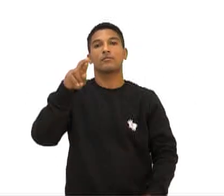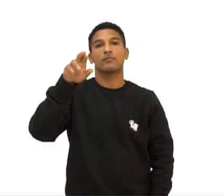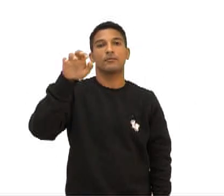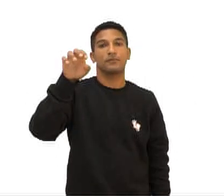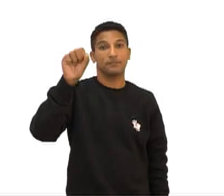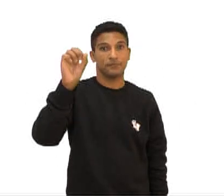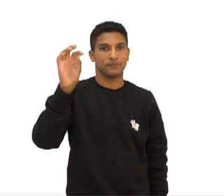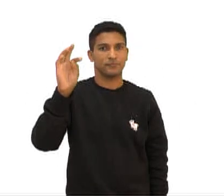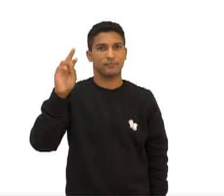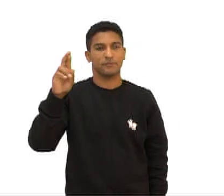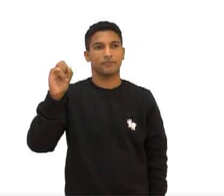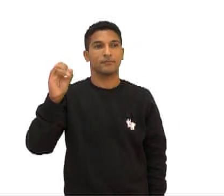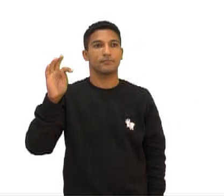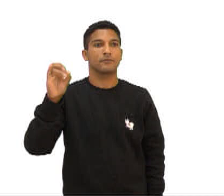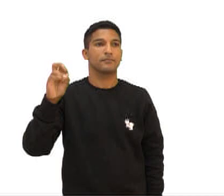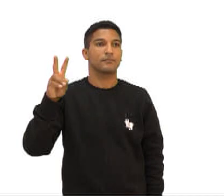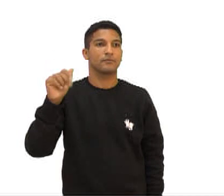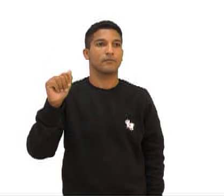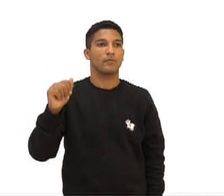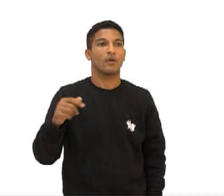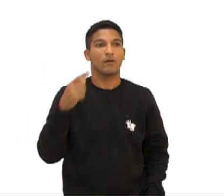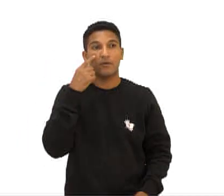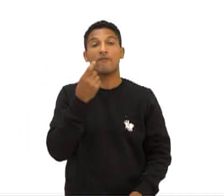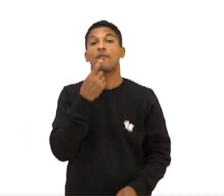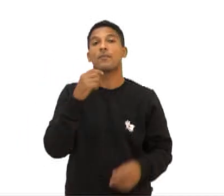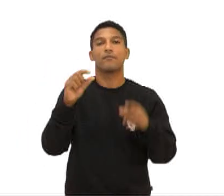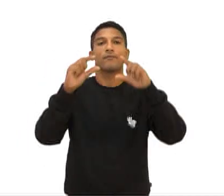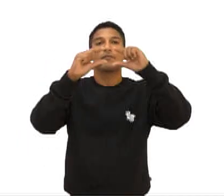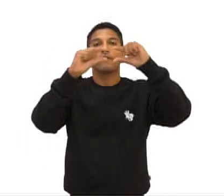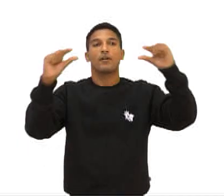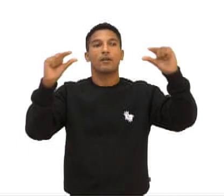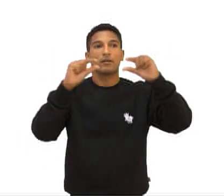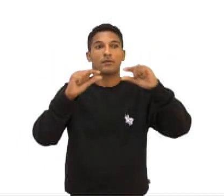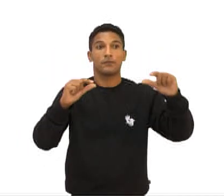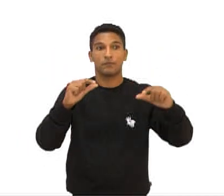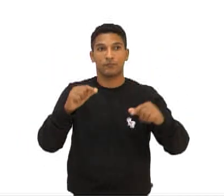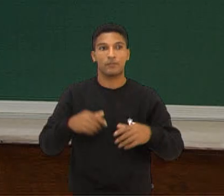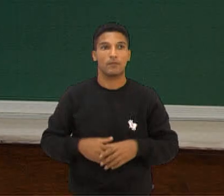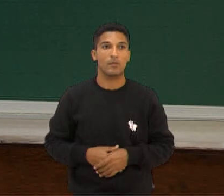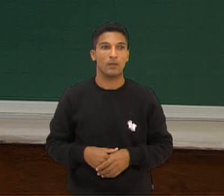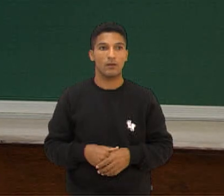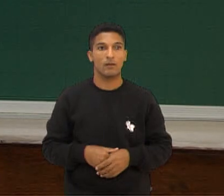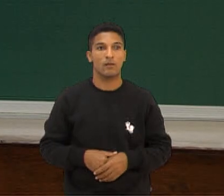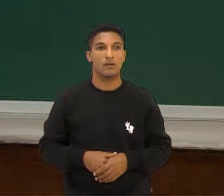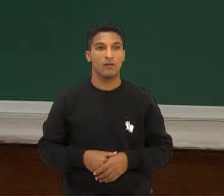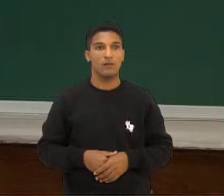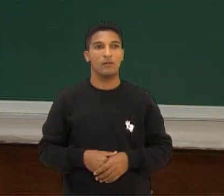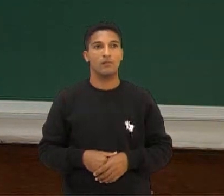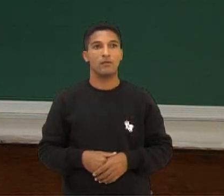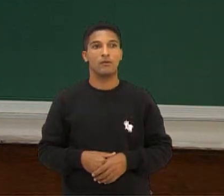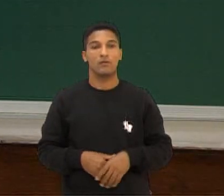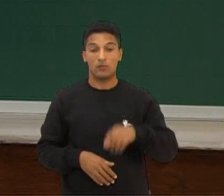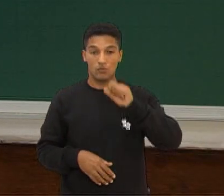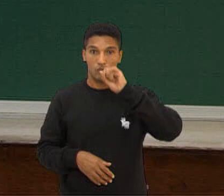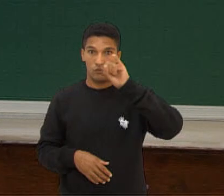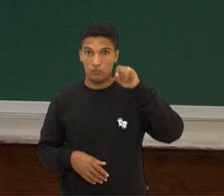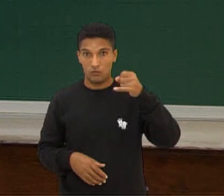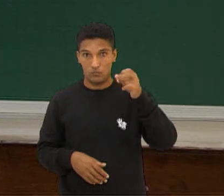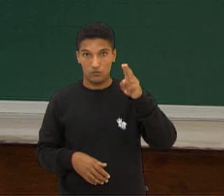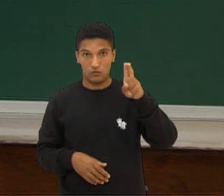pressão popular, enfim, considerou o homem como culpado. Veja que a adjetiva, nós só temos